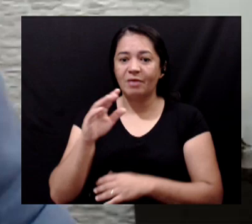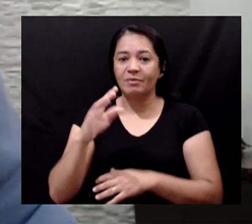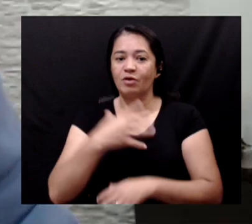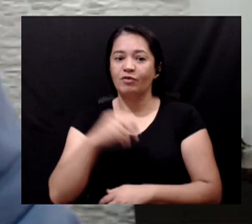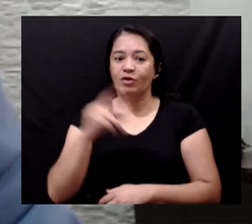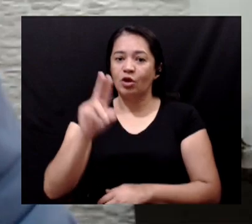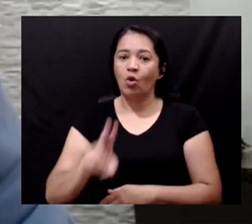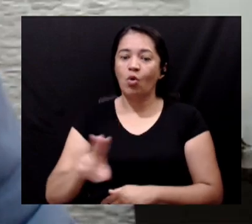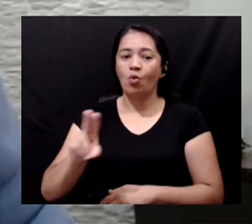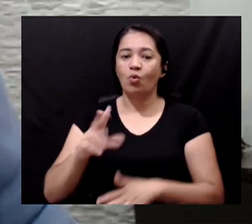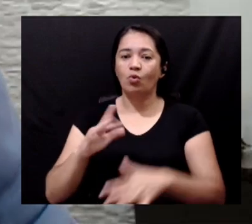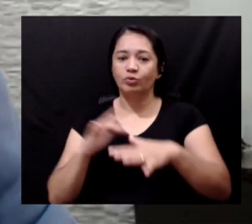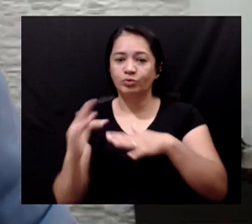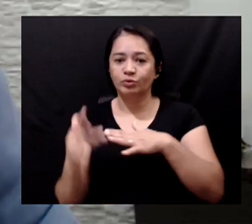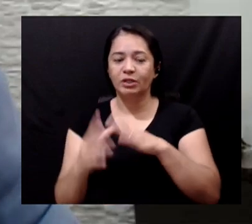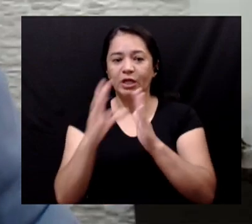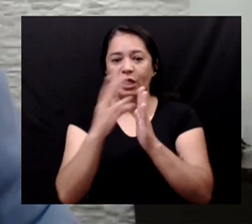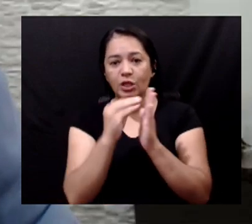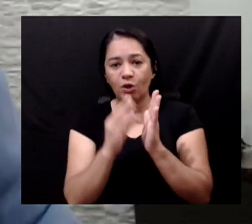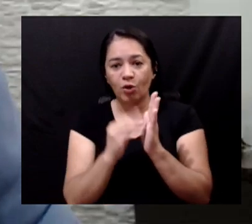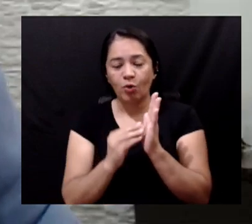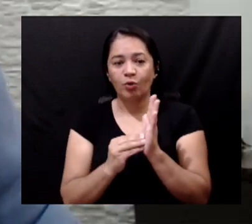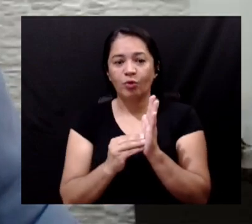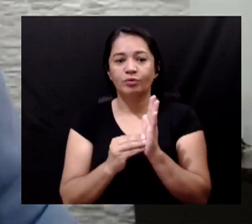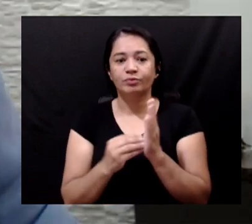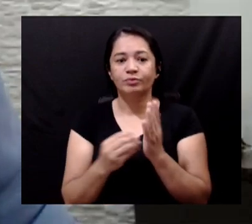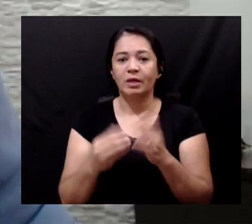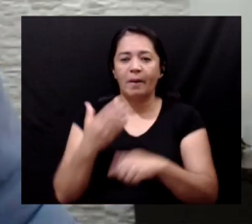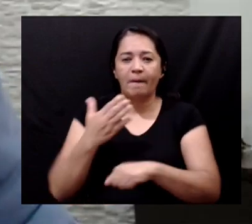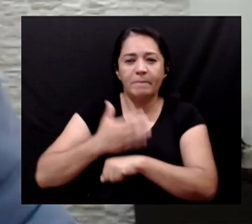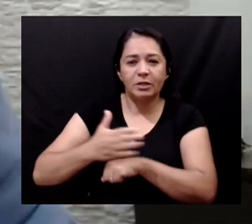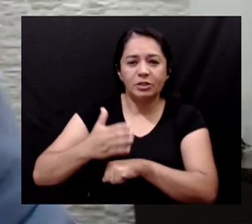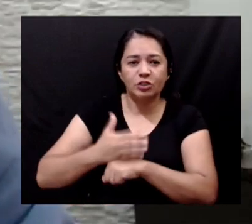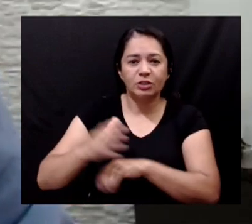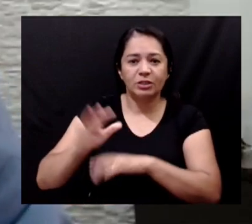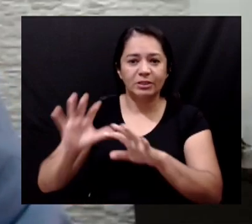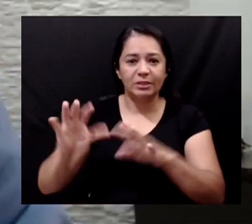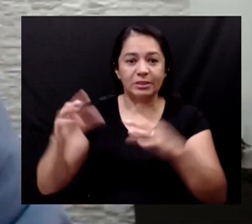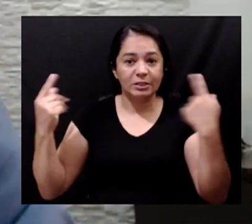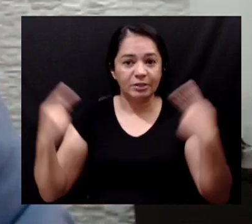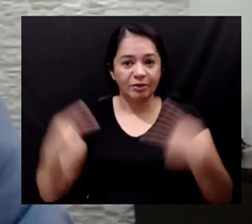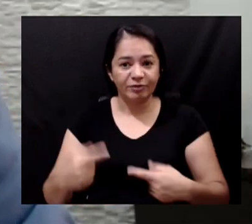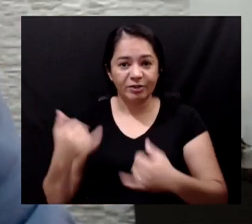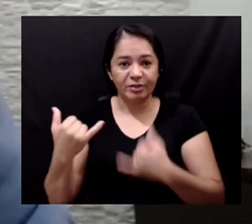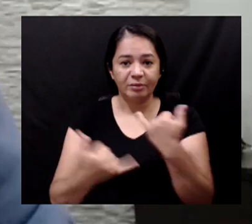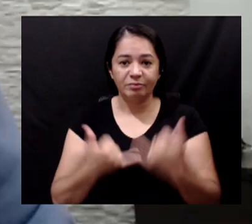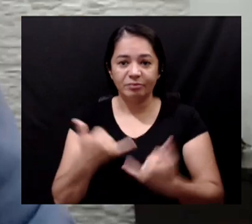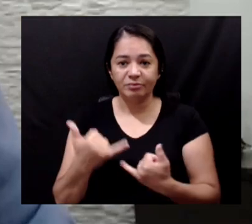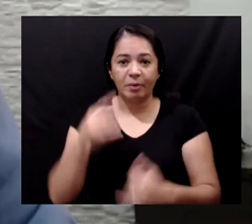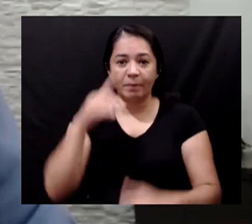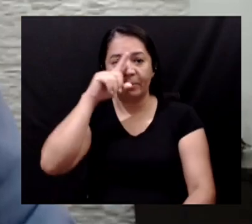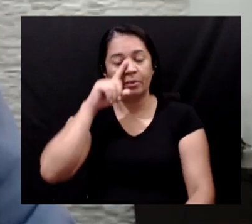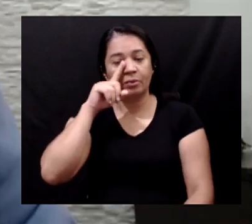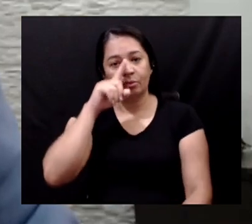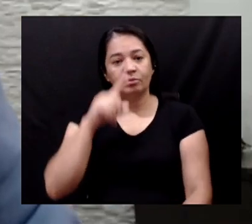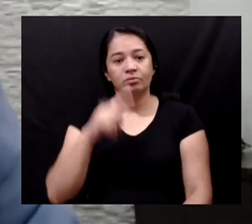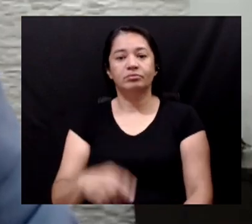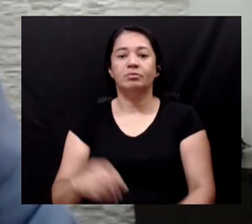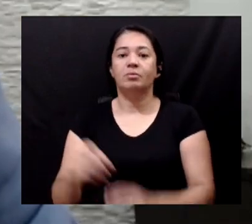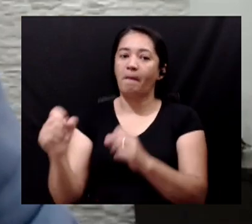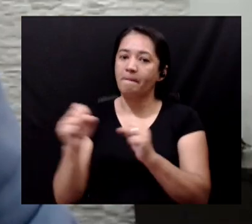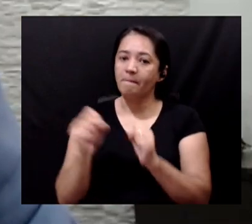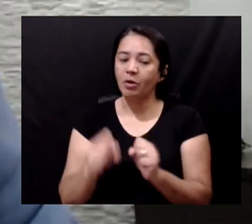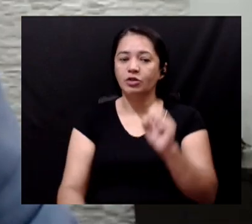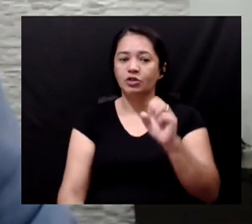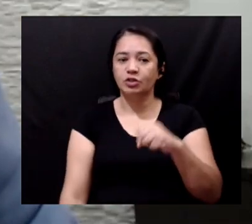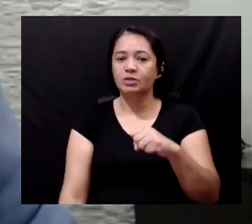de conteúdo, que estão praticando esses desafios, essas brincadeiras perigosas, eles podem sim responder por